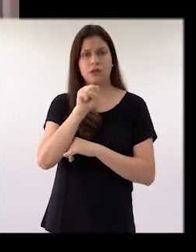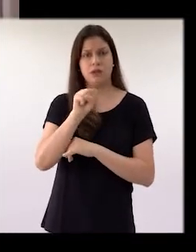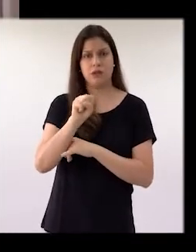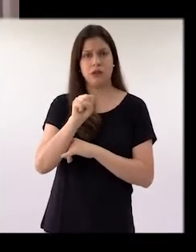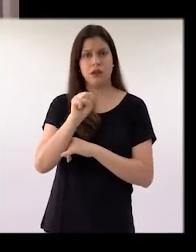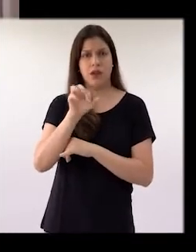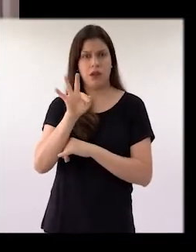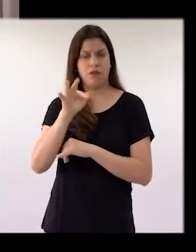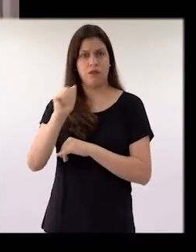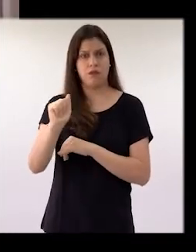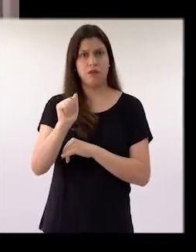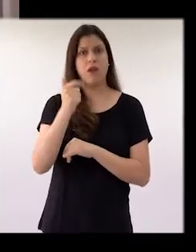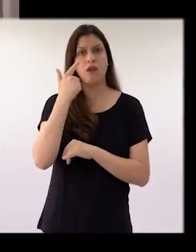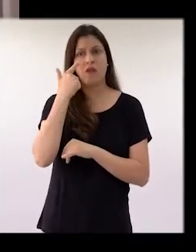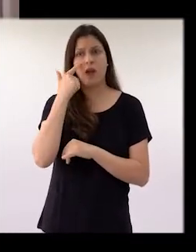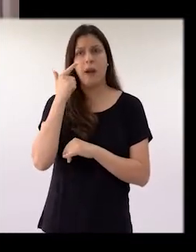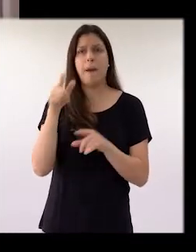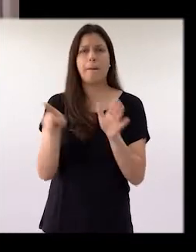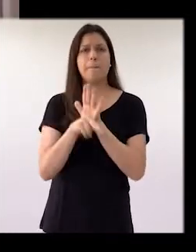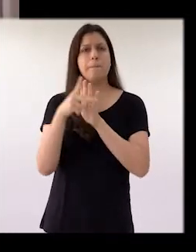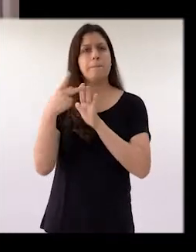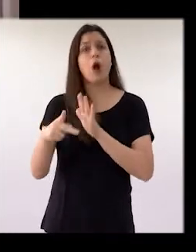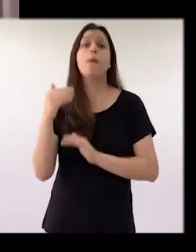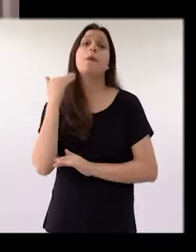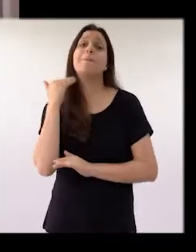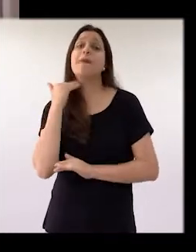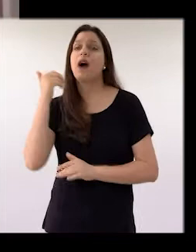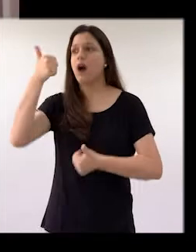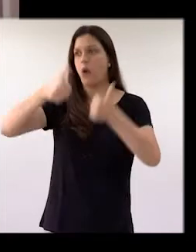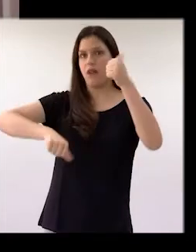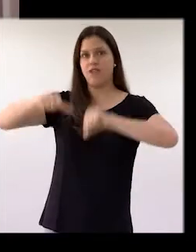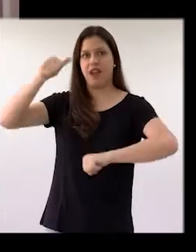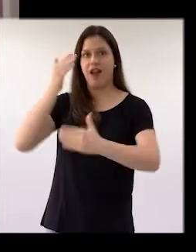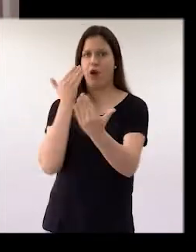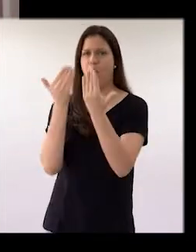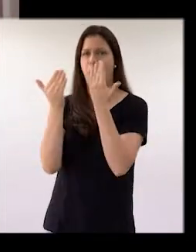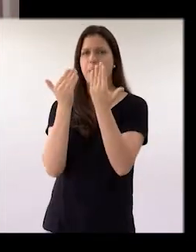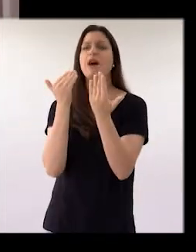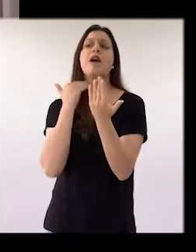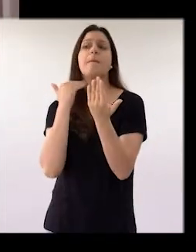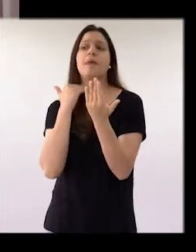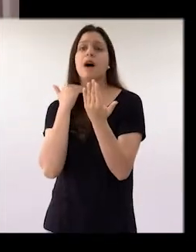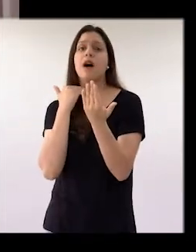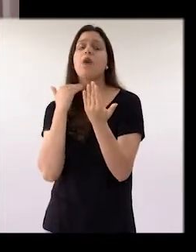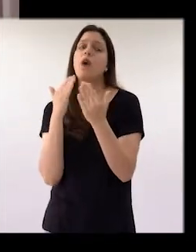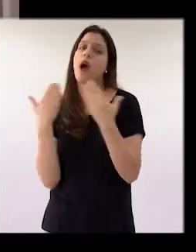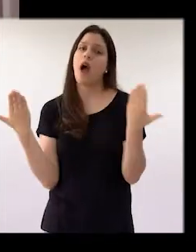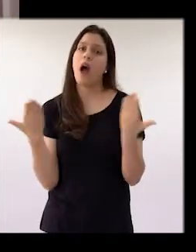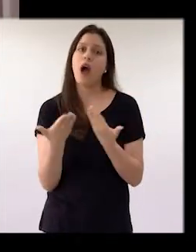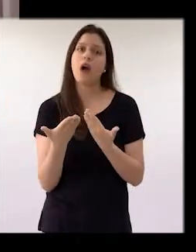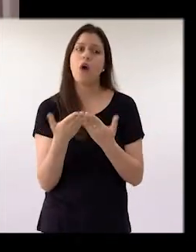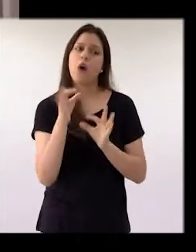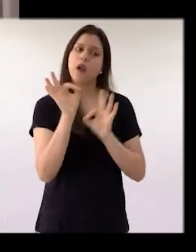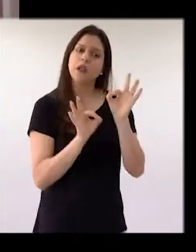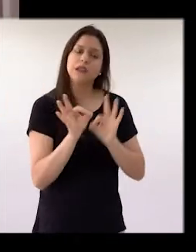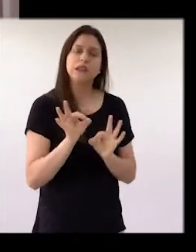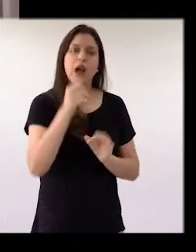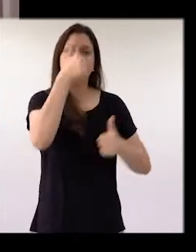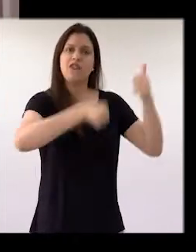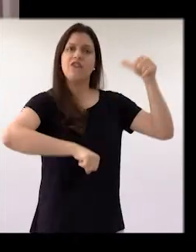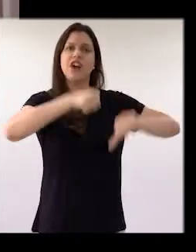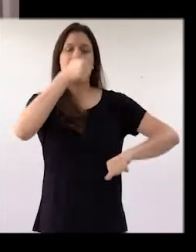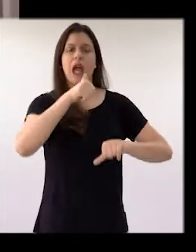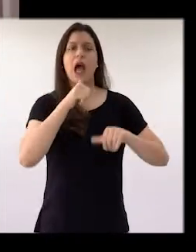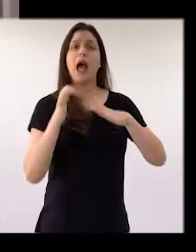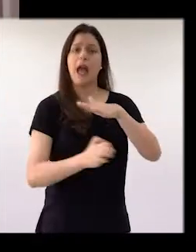SFA, para bancos, né? É muito utilizado para analisar bancos, comparar bancos. E ela falou assim, olha, isso aqui encaixa para a gente